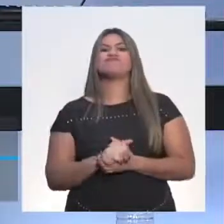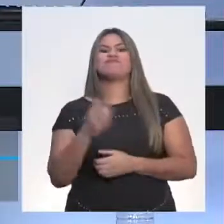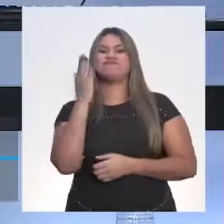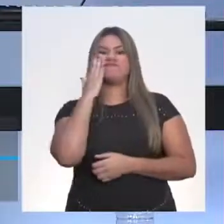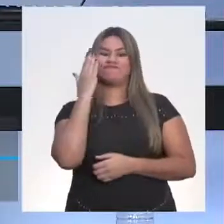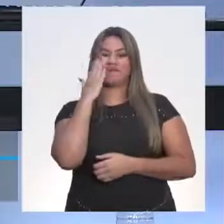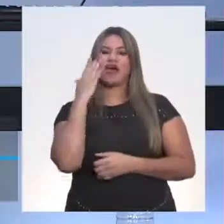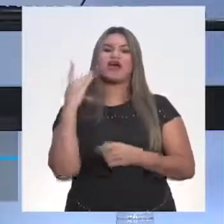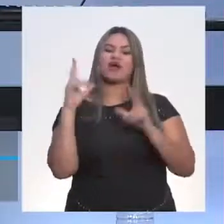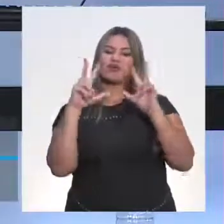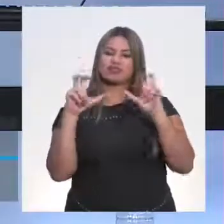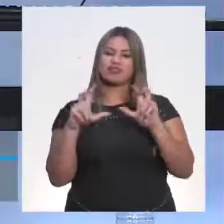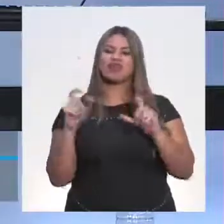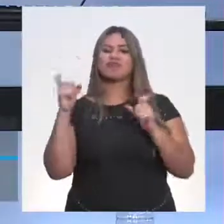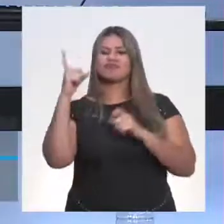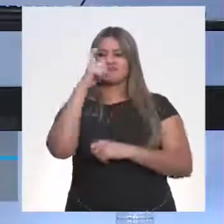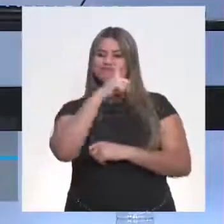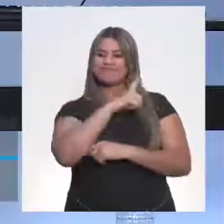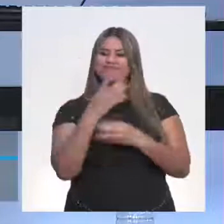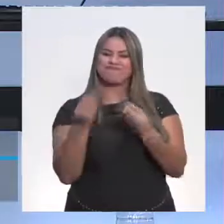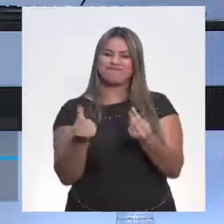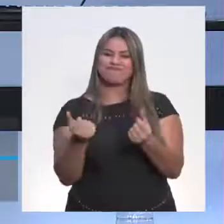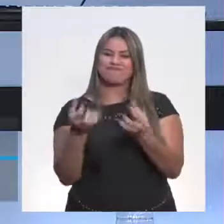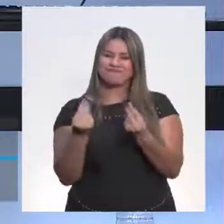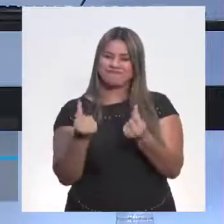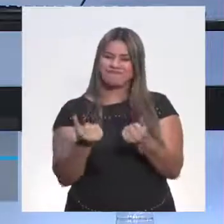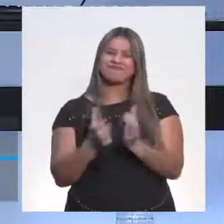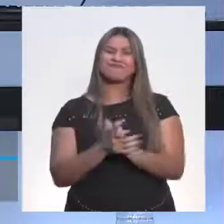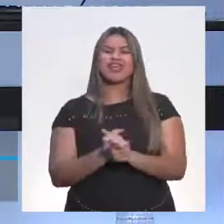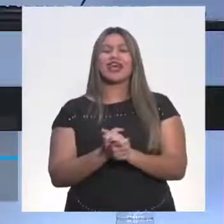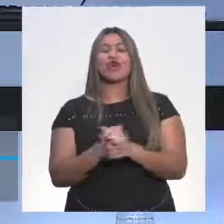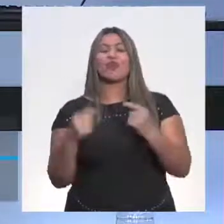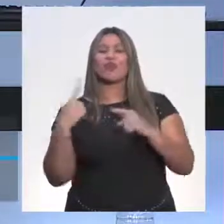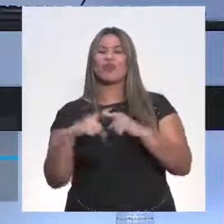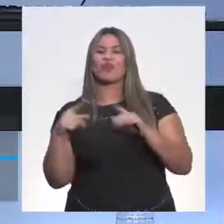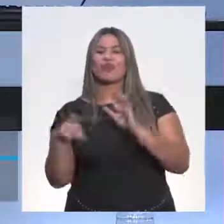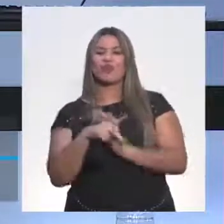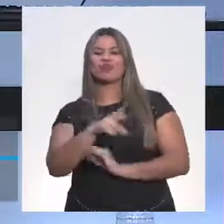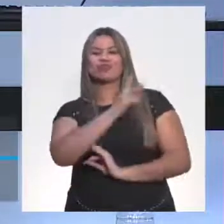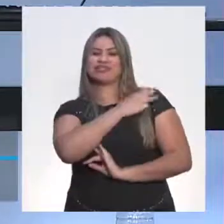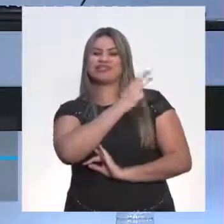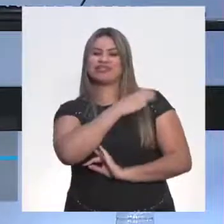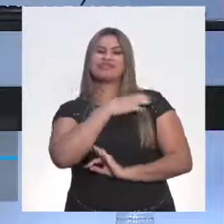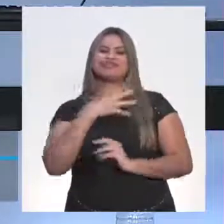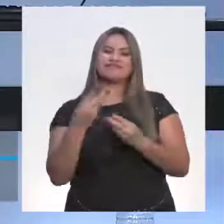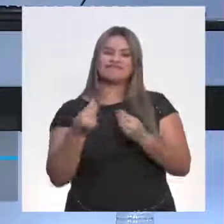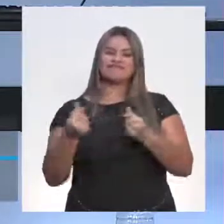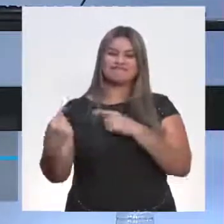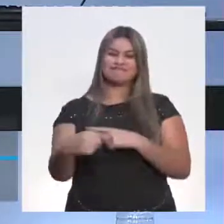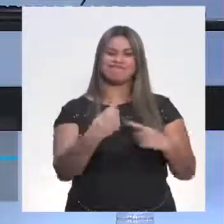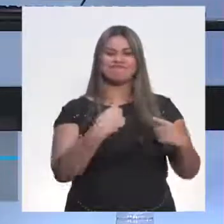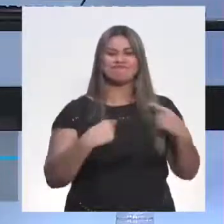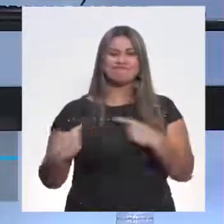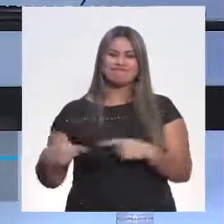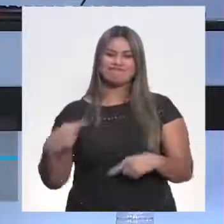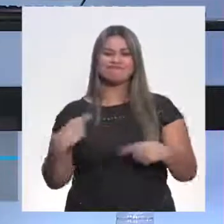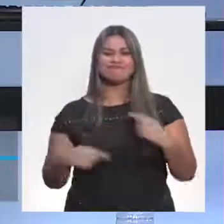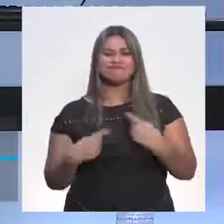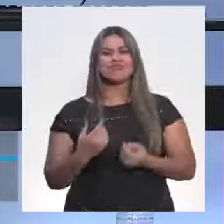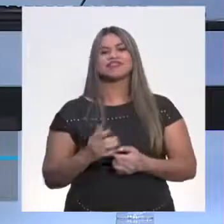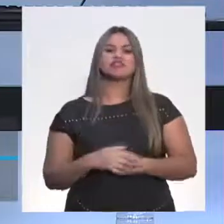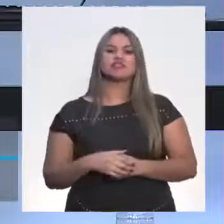sensível porque as questões dos temas do terceiro ano são muito sensíveis para as nossas discussões